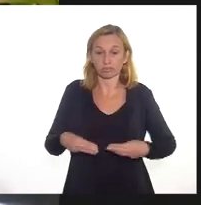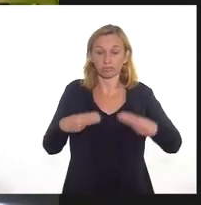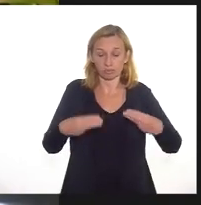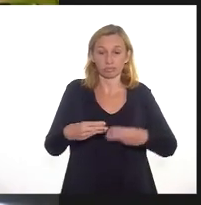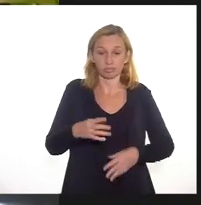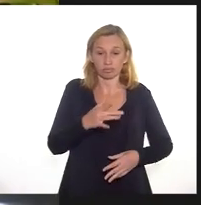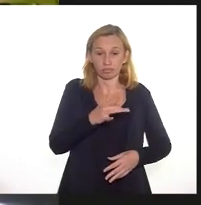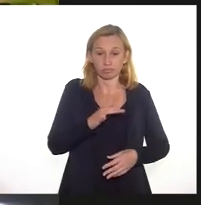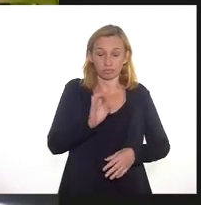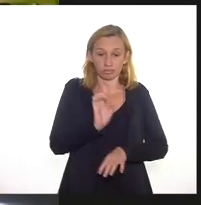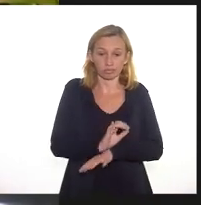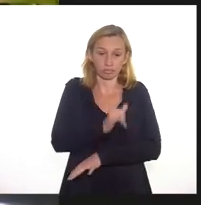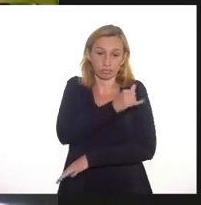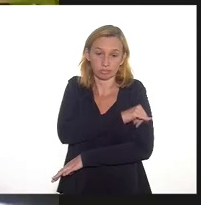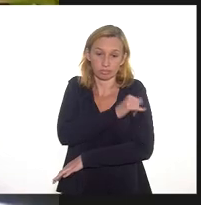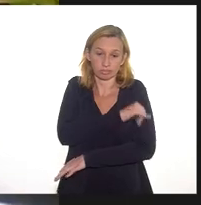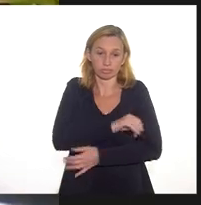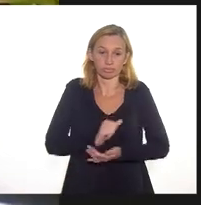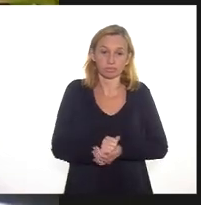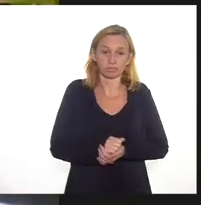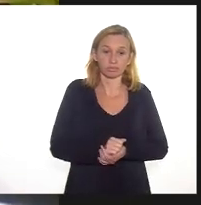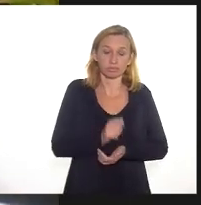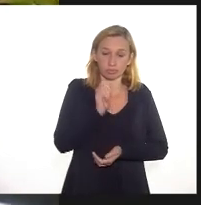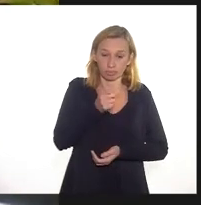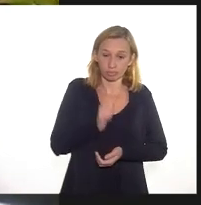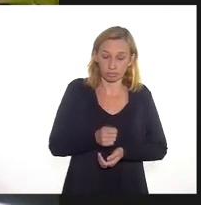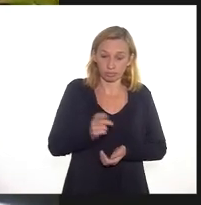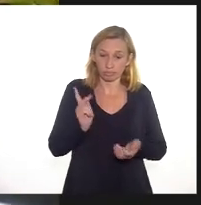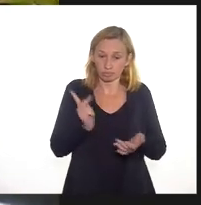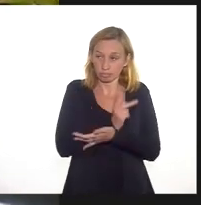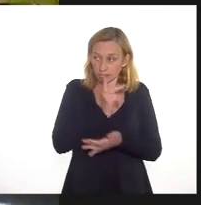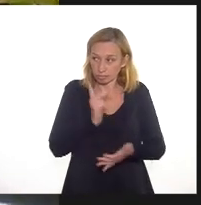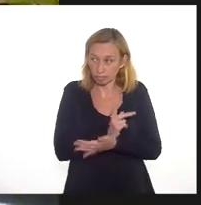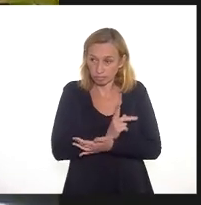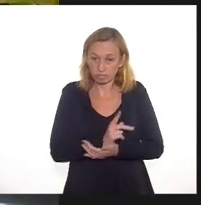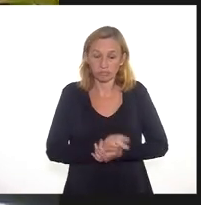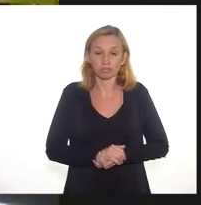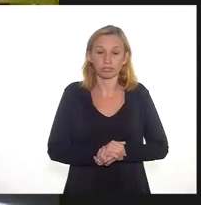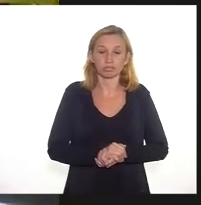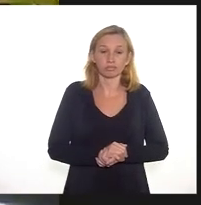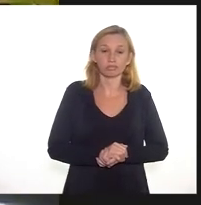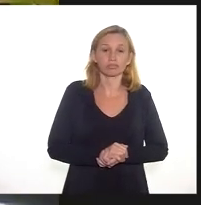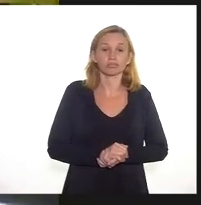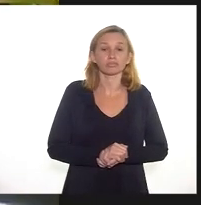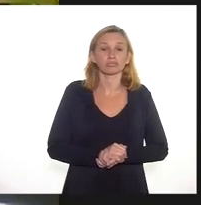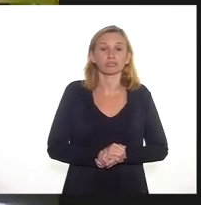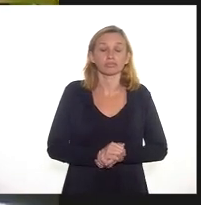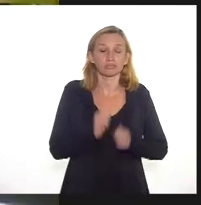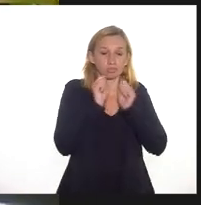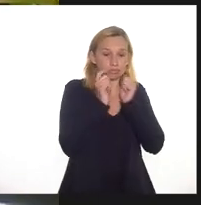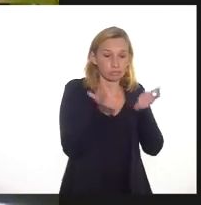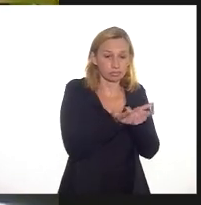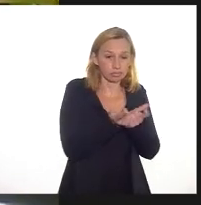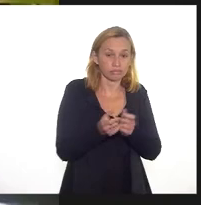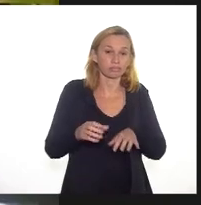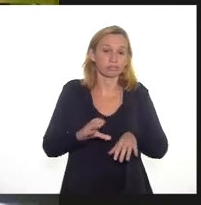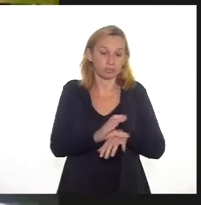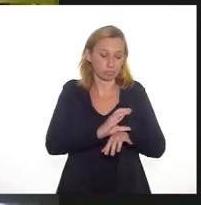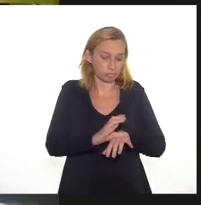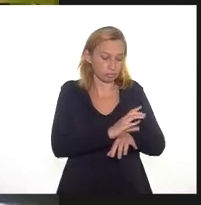acontecesse dessa maneira ilegal e descompromissada com a Assembleia Legislativa, como prevê a